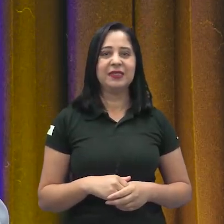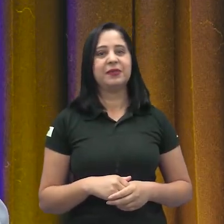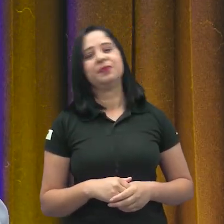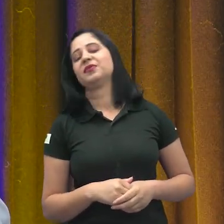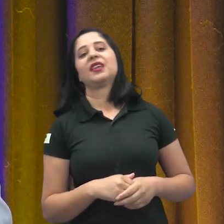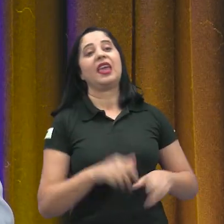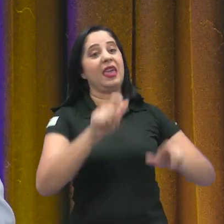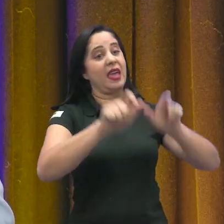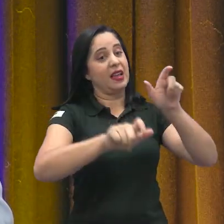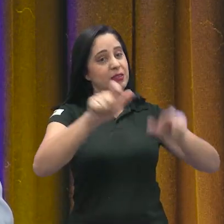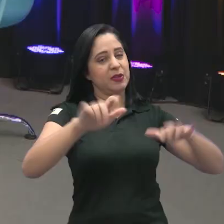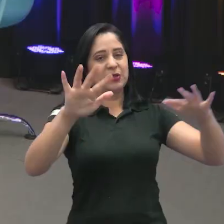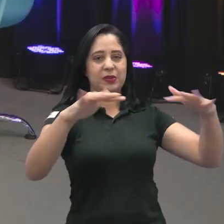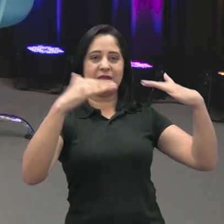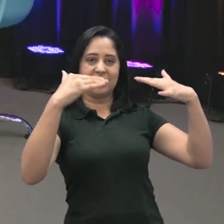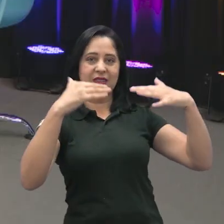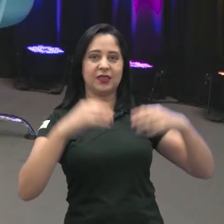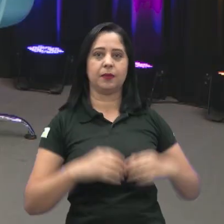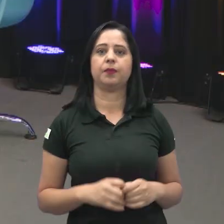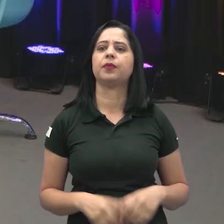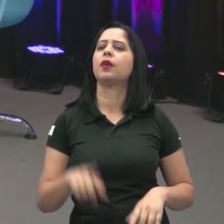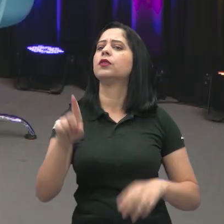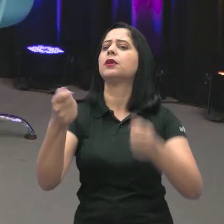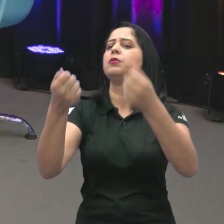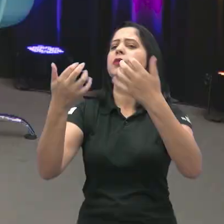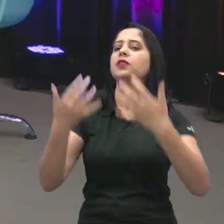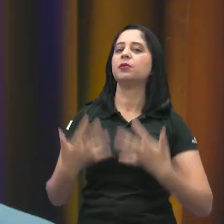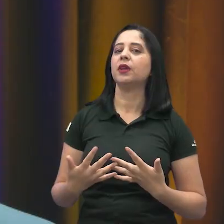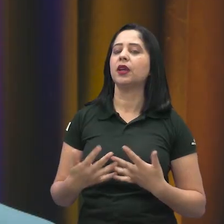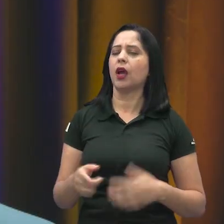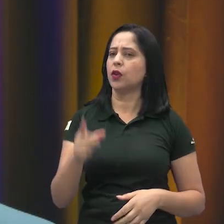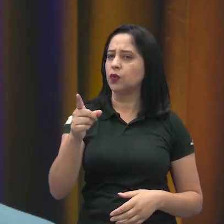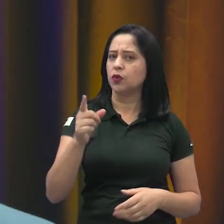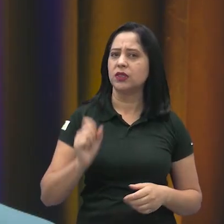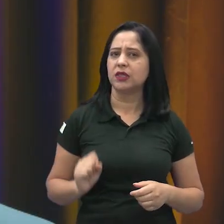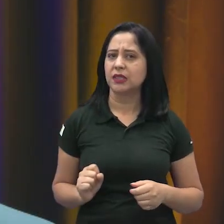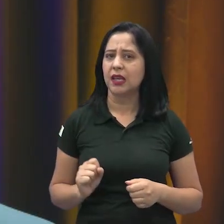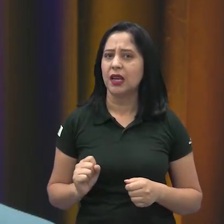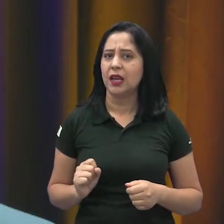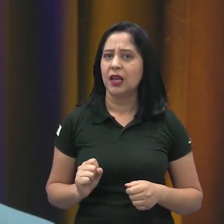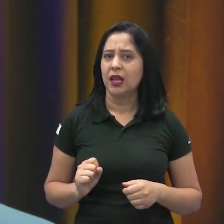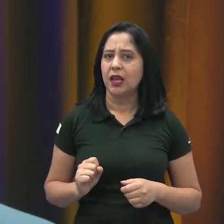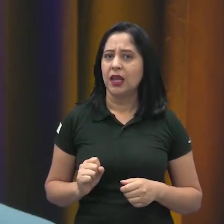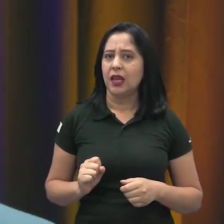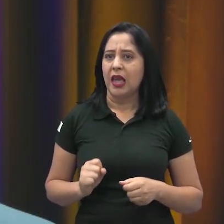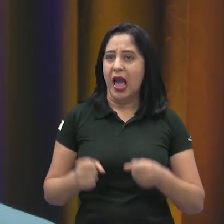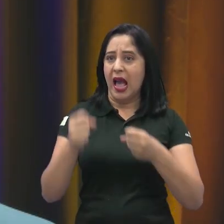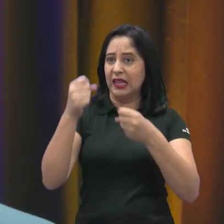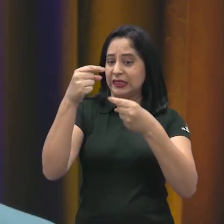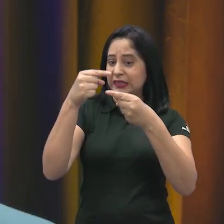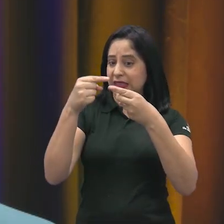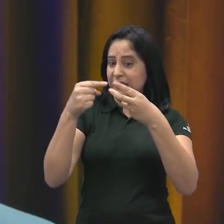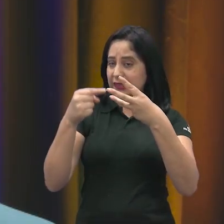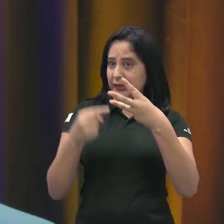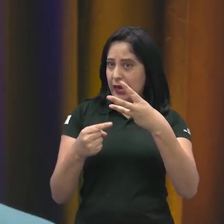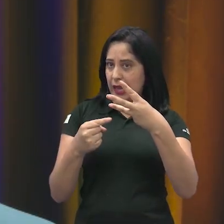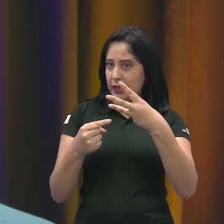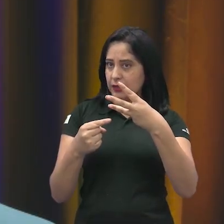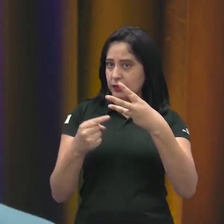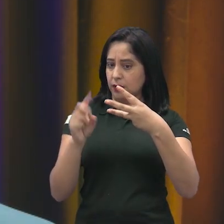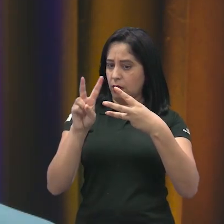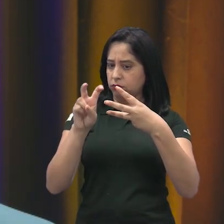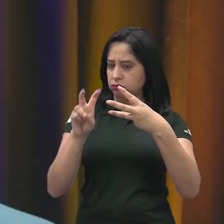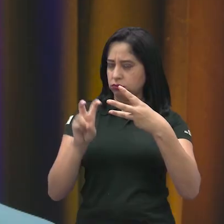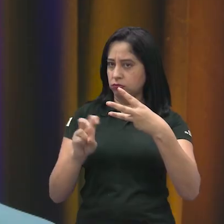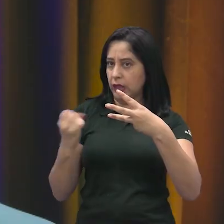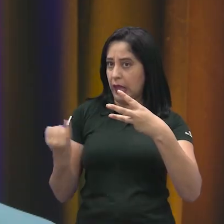as pessoas que estão nos assistindo. E diz para mim, você então definiu 3 pilares que para você é importante,